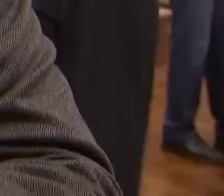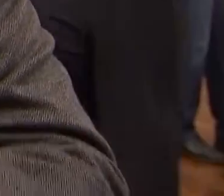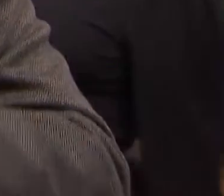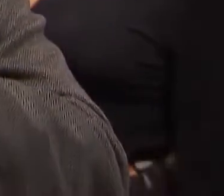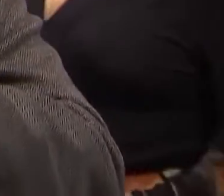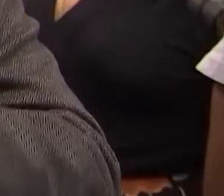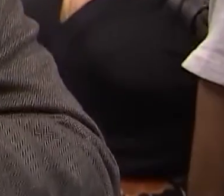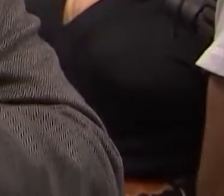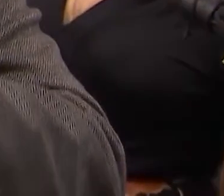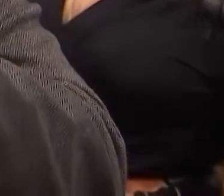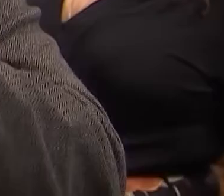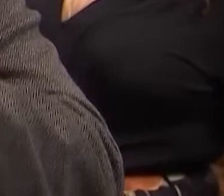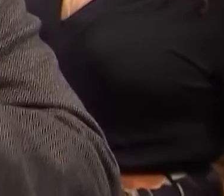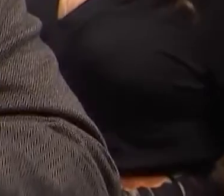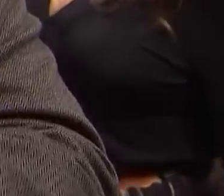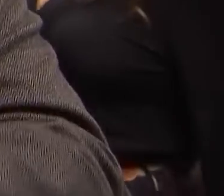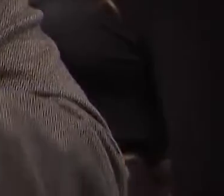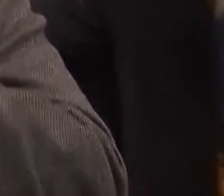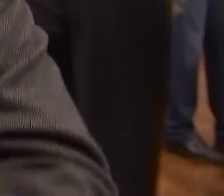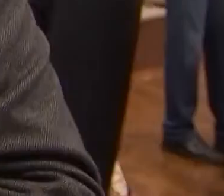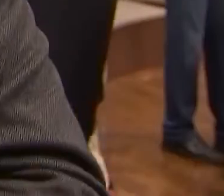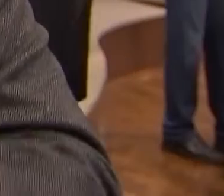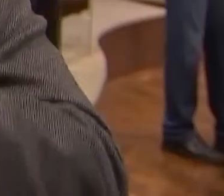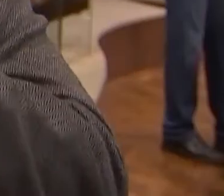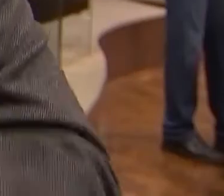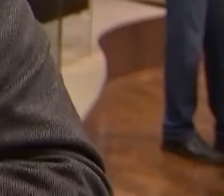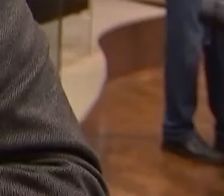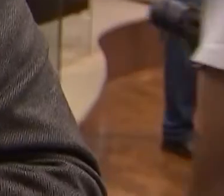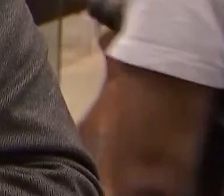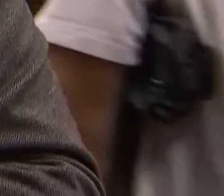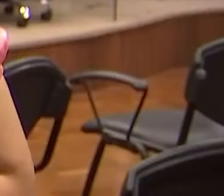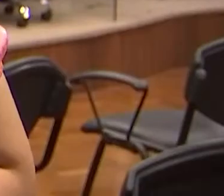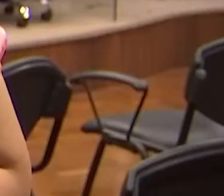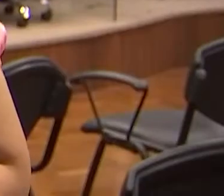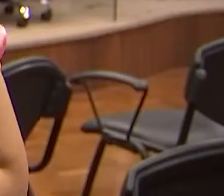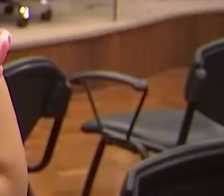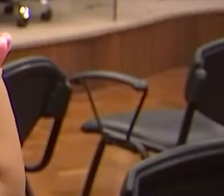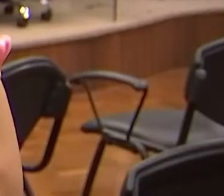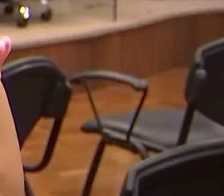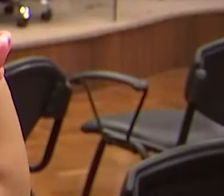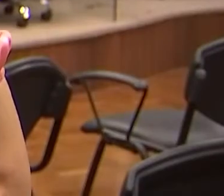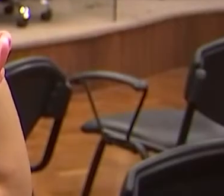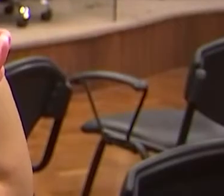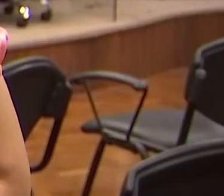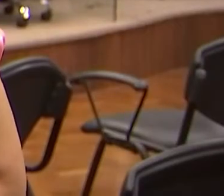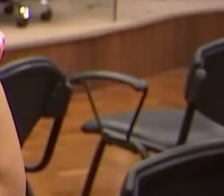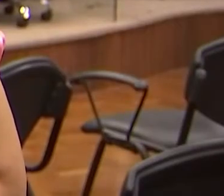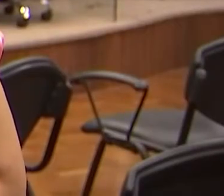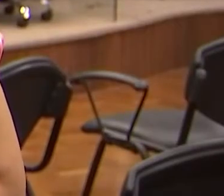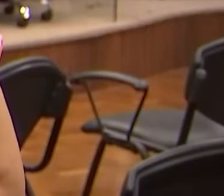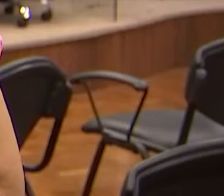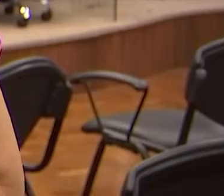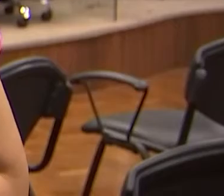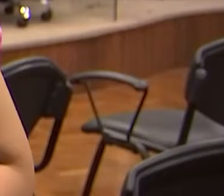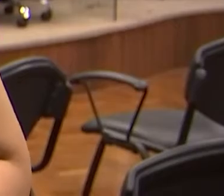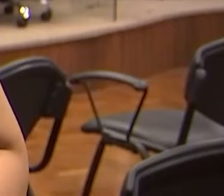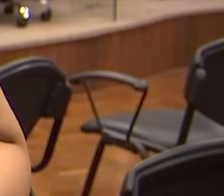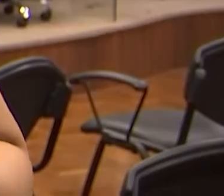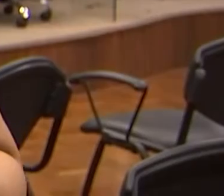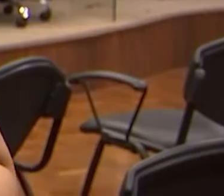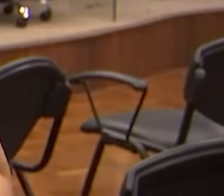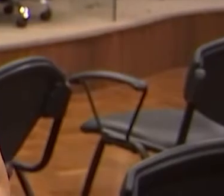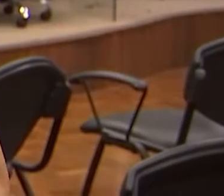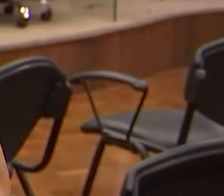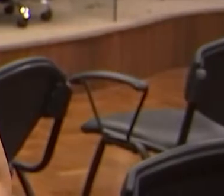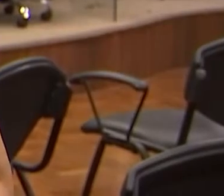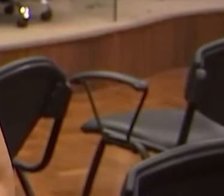Polícia Civil, vai ser a situação de pôr ordem no centro da cidade. Nós temos uma população em situação de rua de fato e nós temos